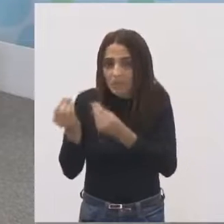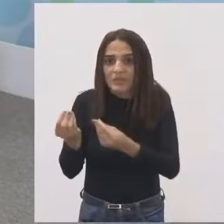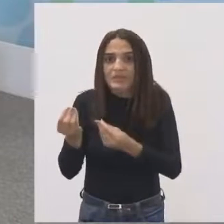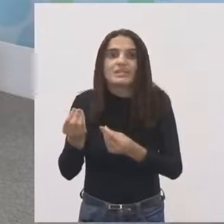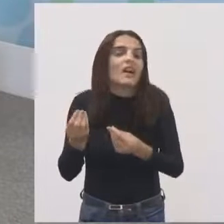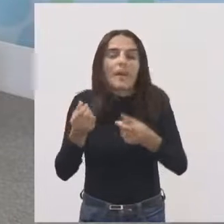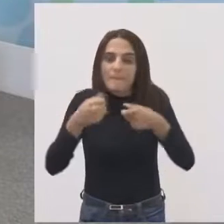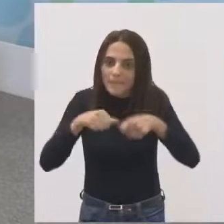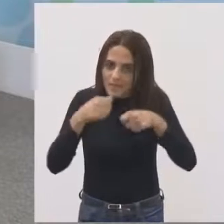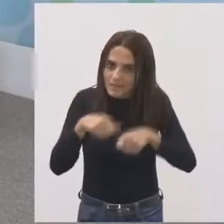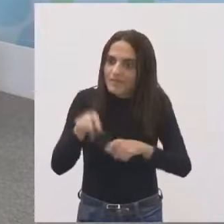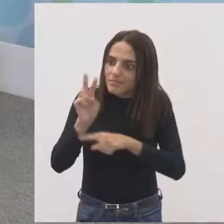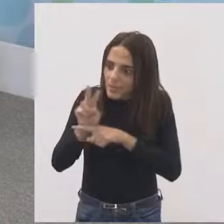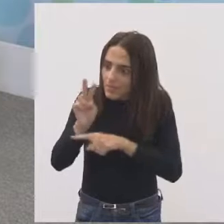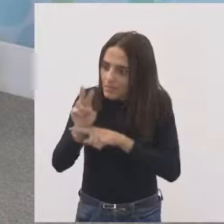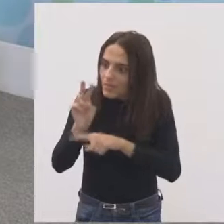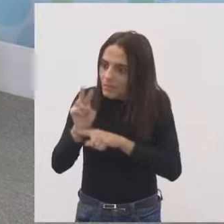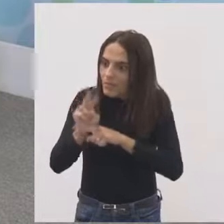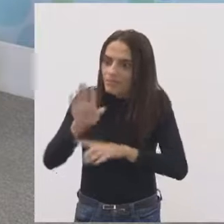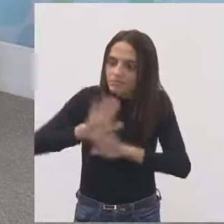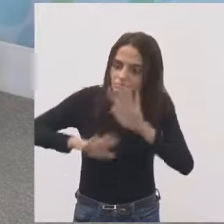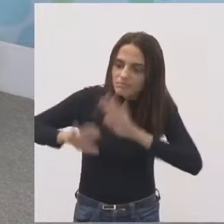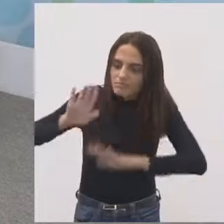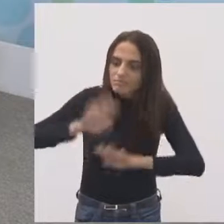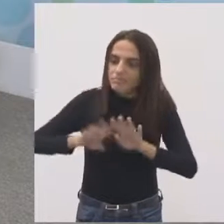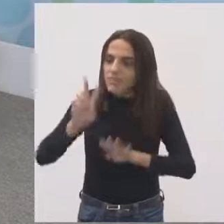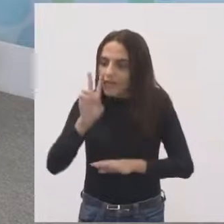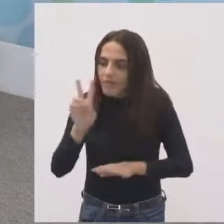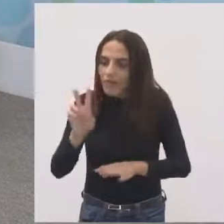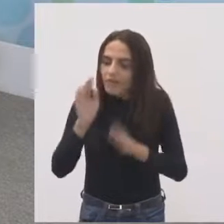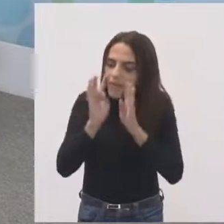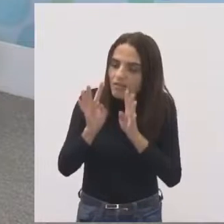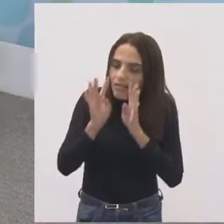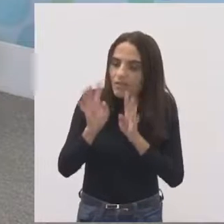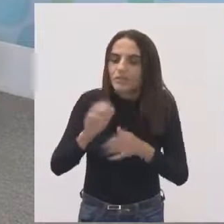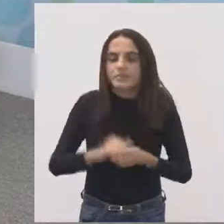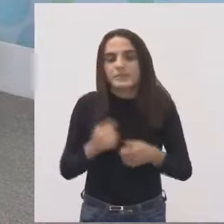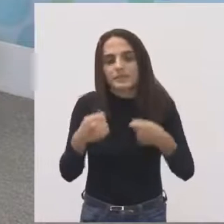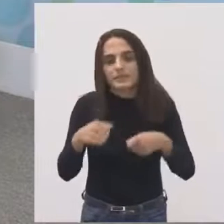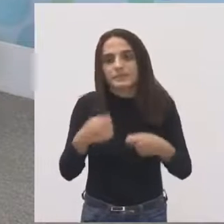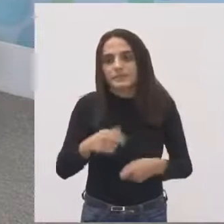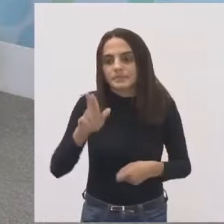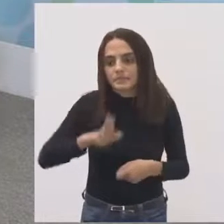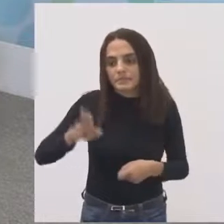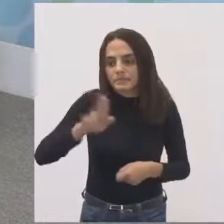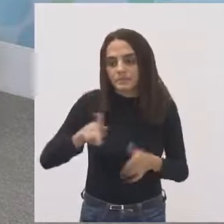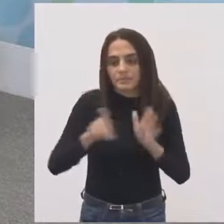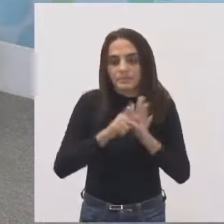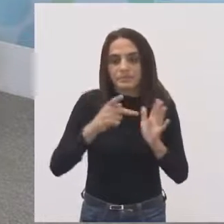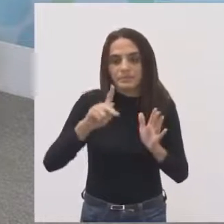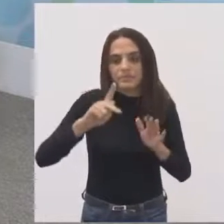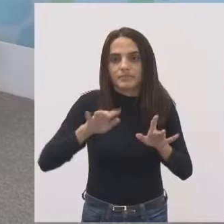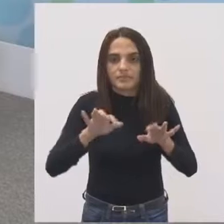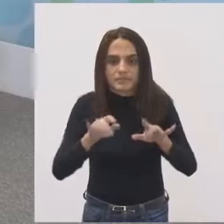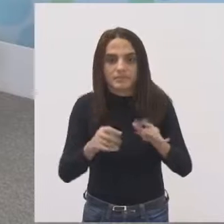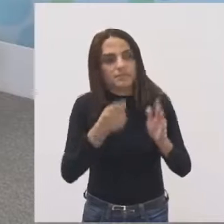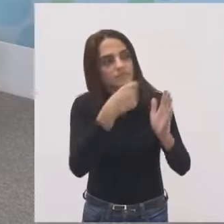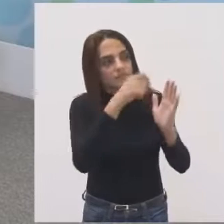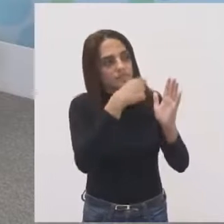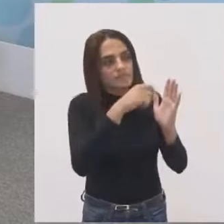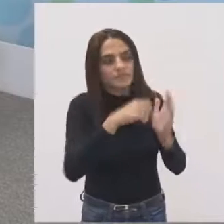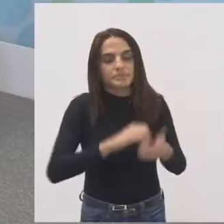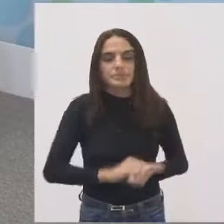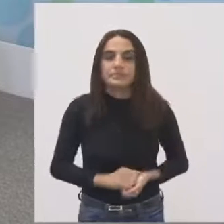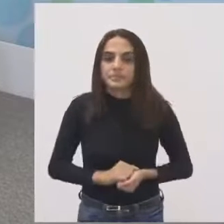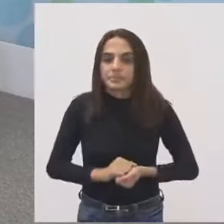que ele tem que tomar cuidado, né? Sim. Então você tem que ficar olhando, porque não necessariamente é o uso dele. Às vezes você vira para você escrever alguma coisa, sei lá, na lousa, e